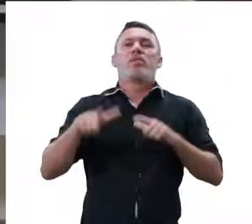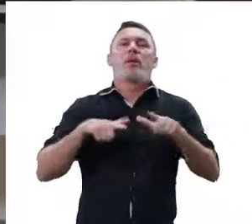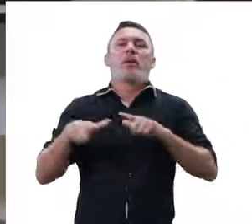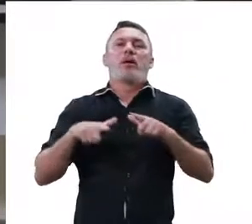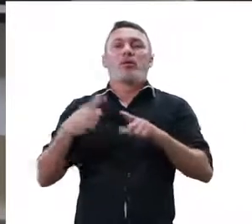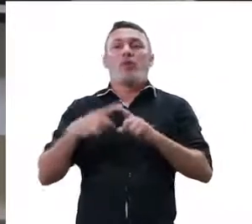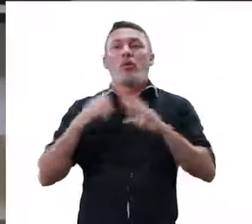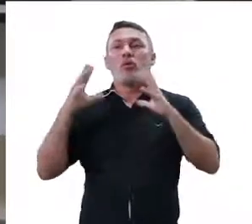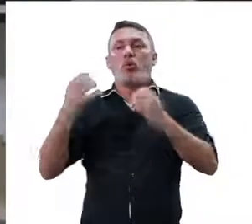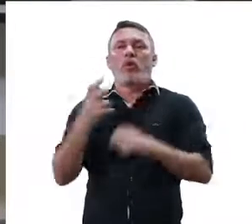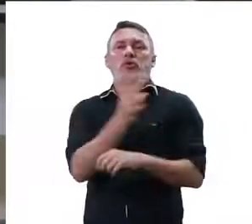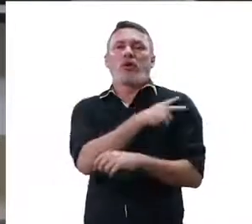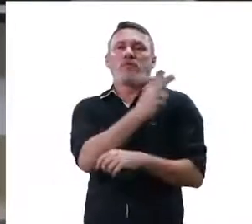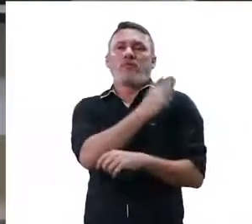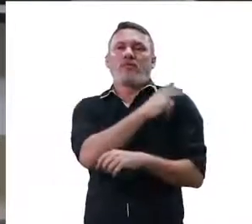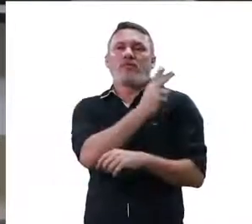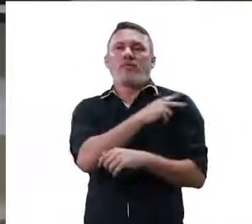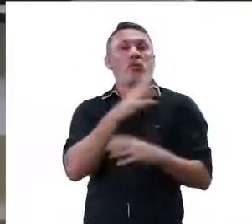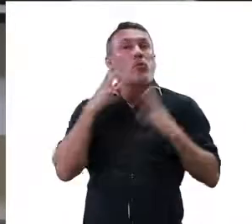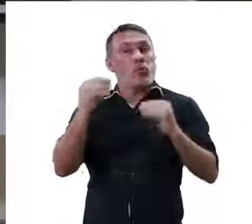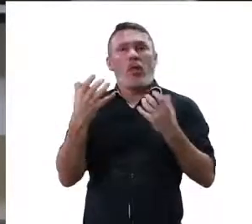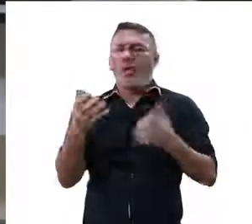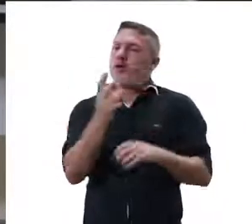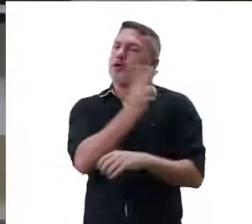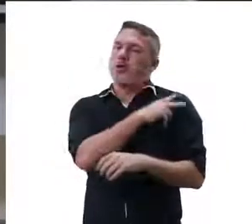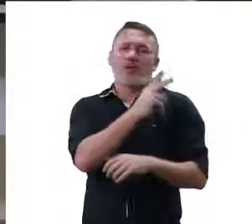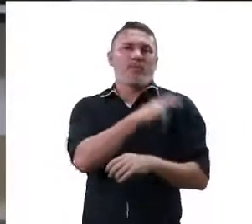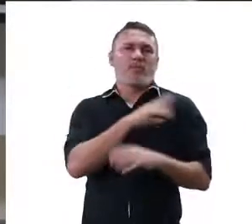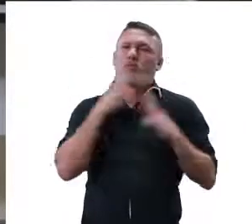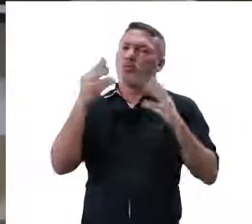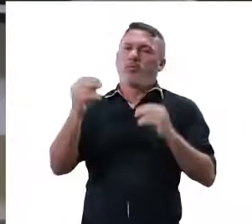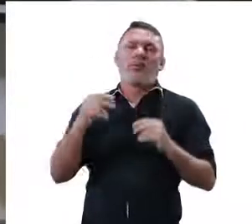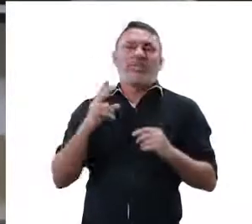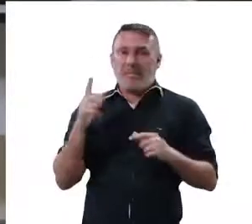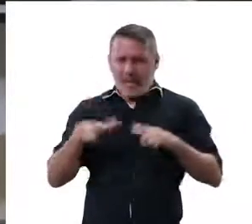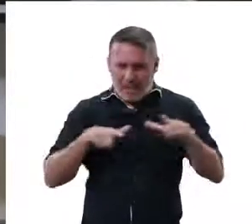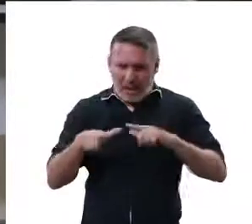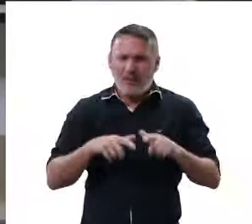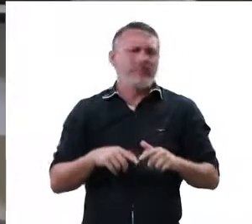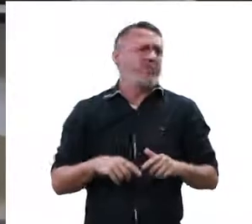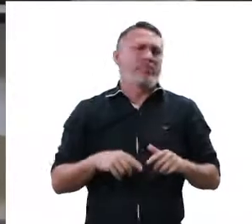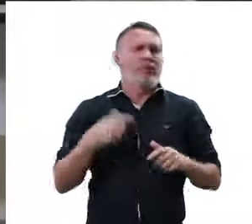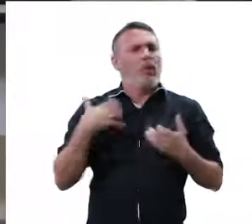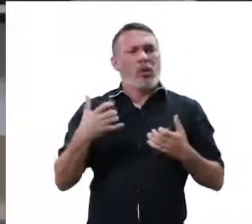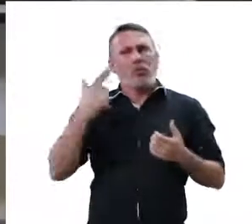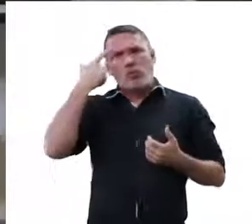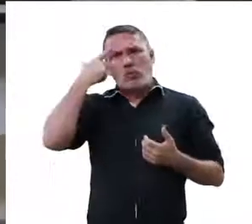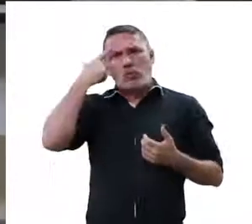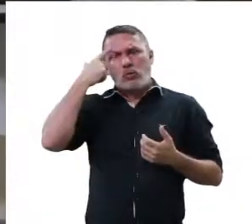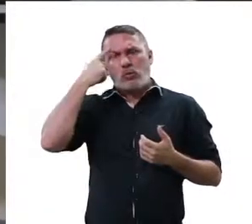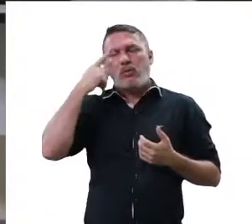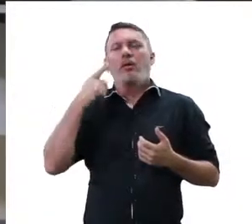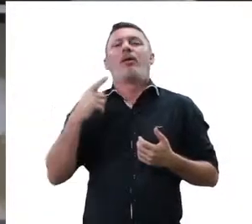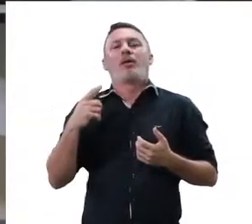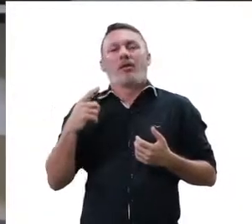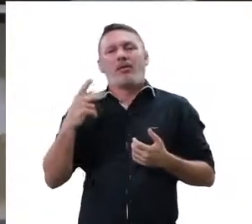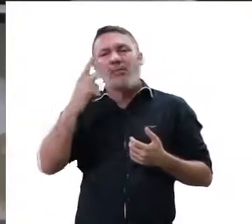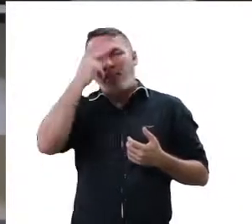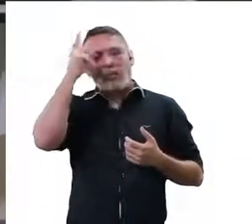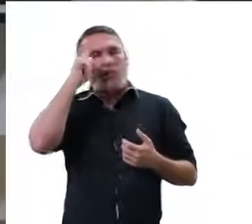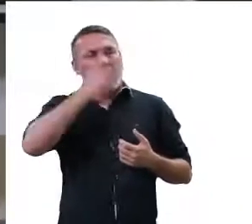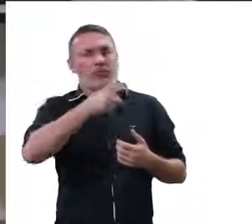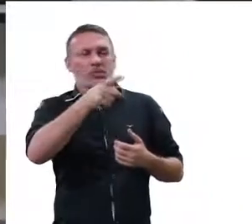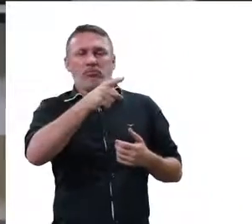valorização do trabalho. Todo mundo queria ser chefe. Todo mundo queria ser nobre. ninguém queria trabalhar. Aí